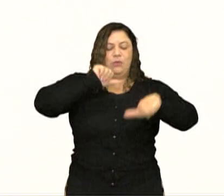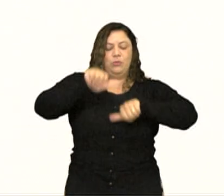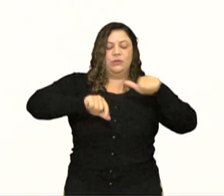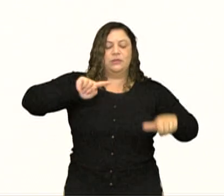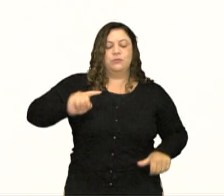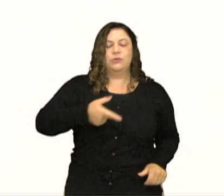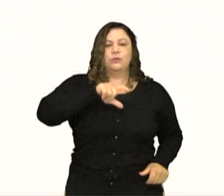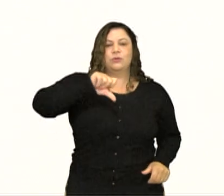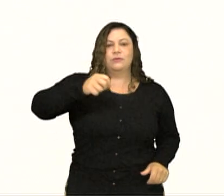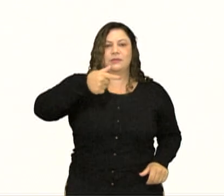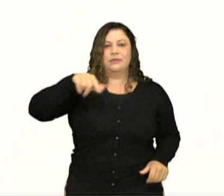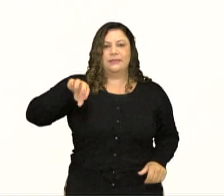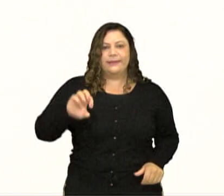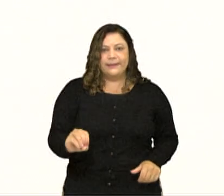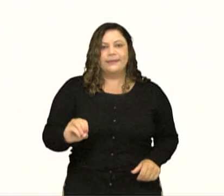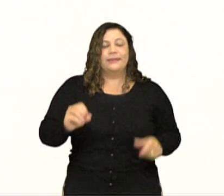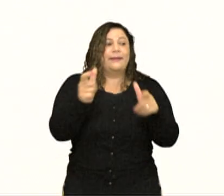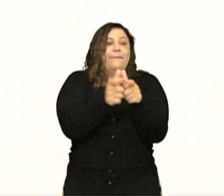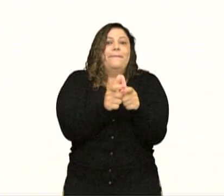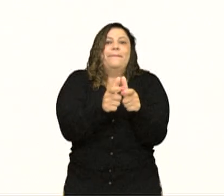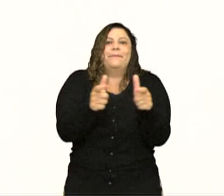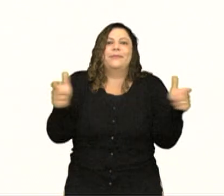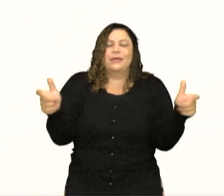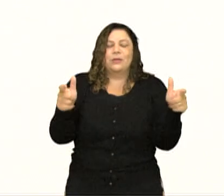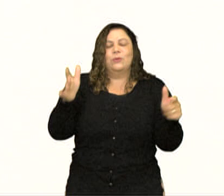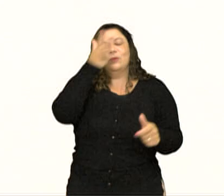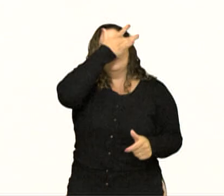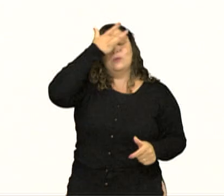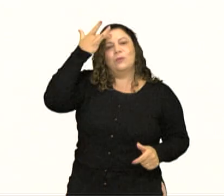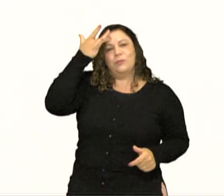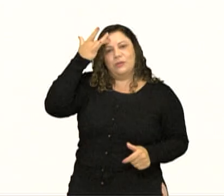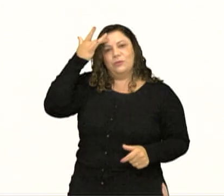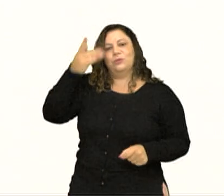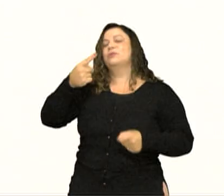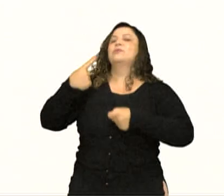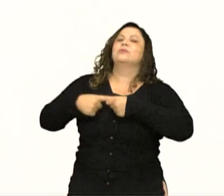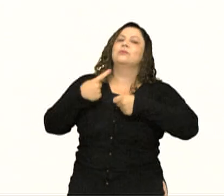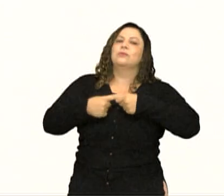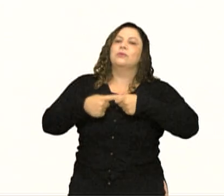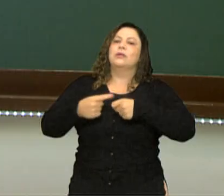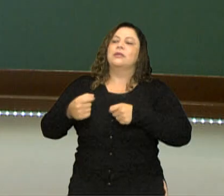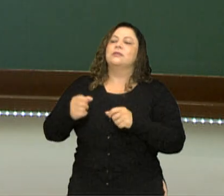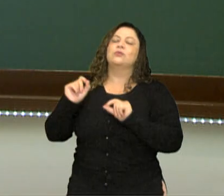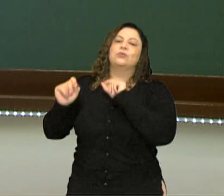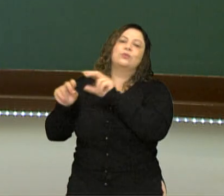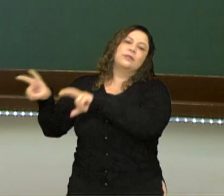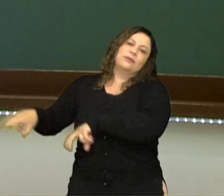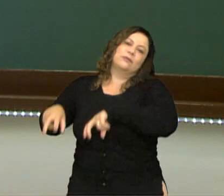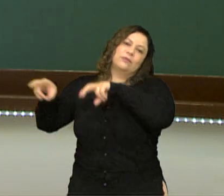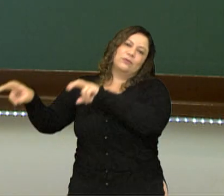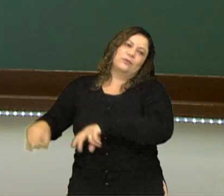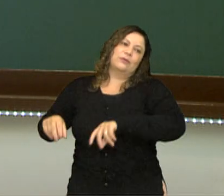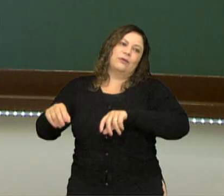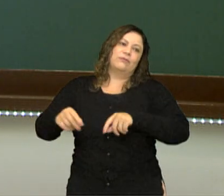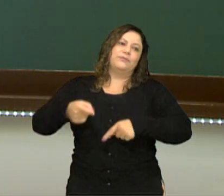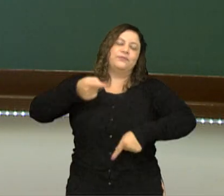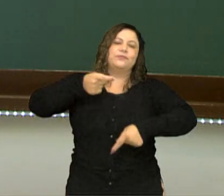aí eu já vou ter maior quantidade de pessoas vivendo em áreas urbanas do que rural, e depois isso se